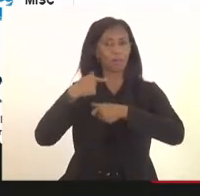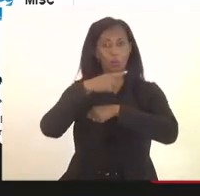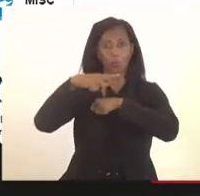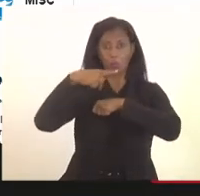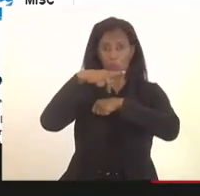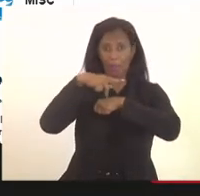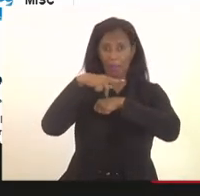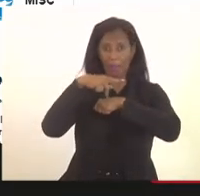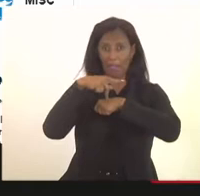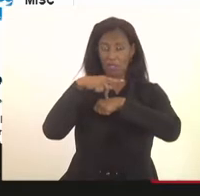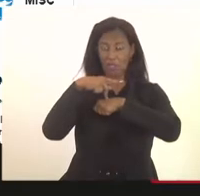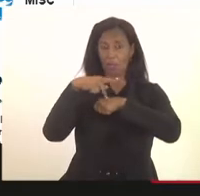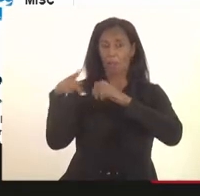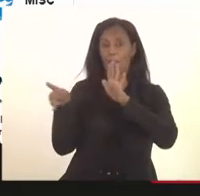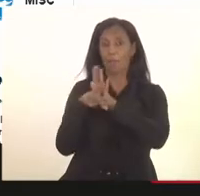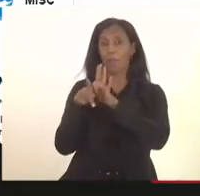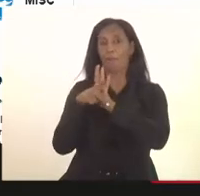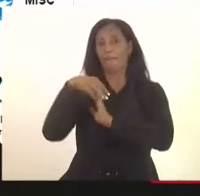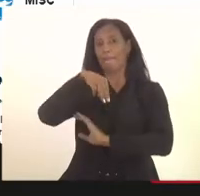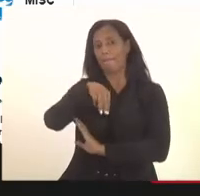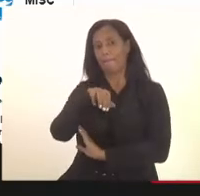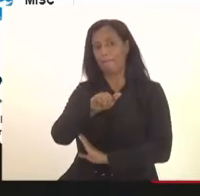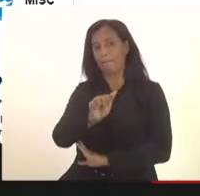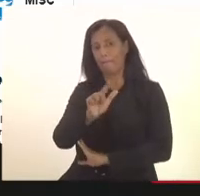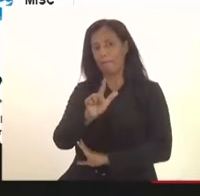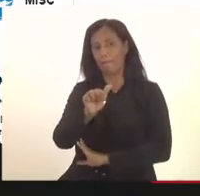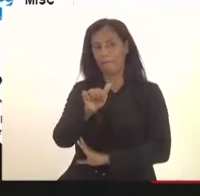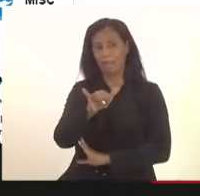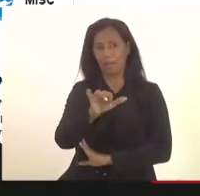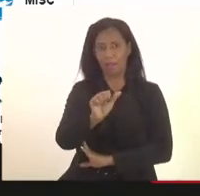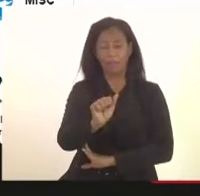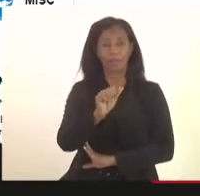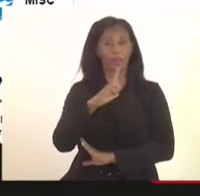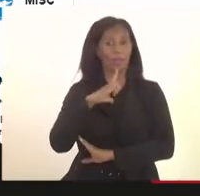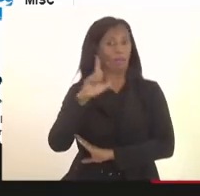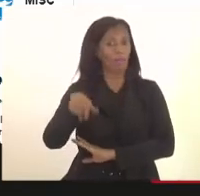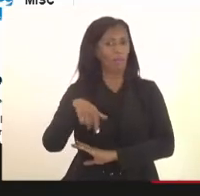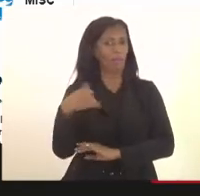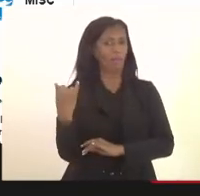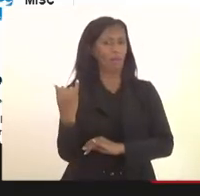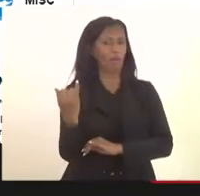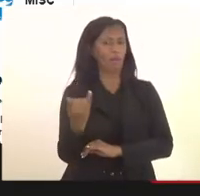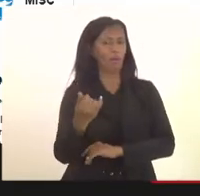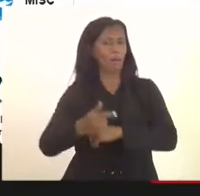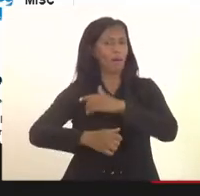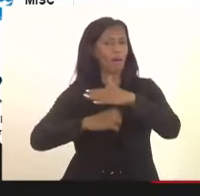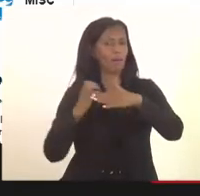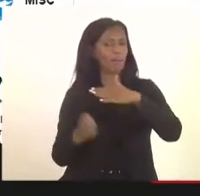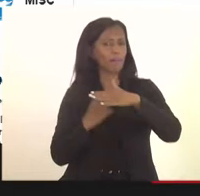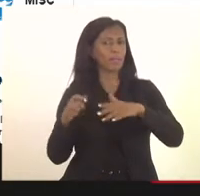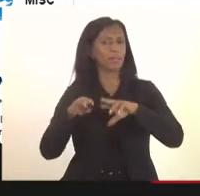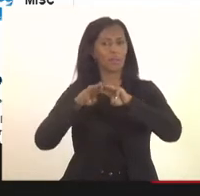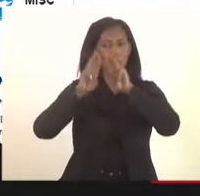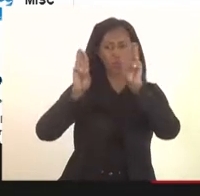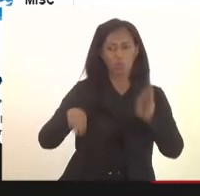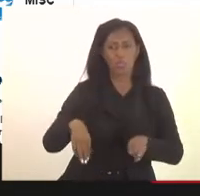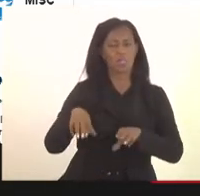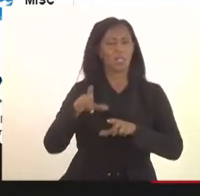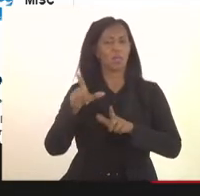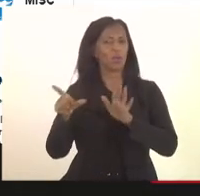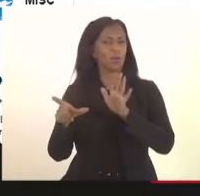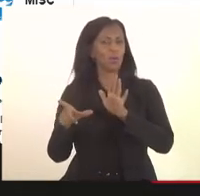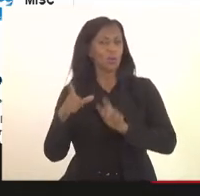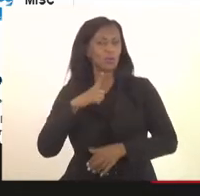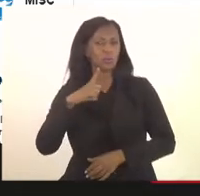lá, né? E então é uma empresa que tem museus de tecnologia, como o PetroSense aqui. Agora